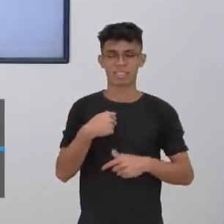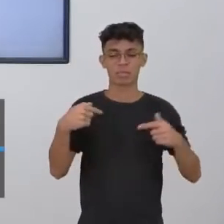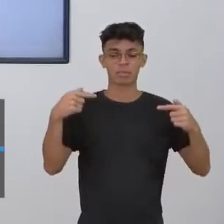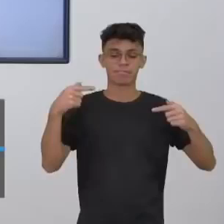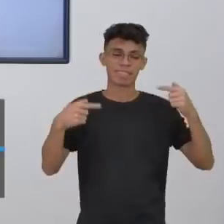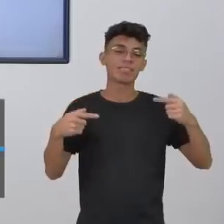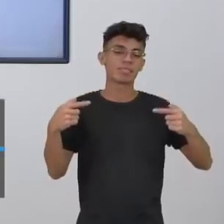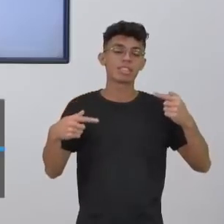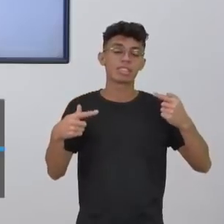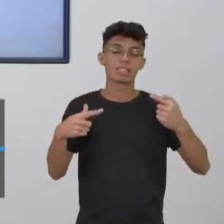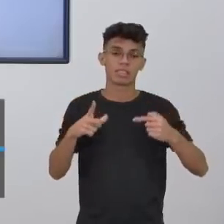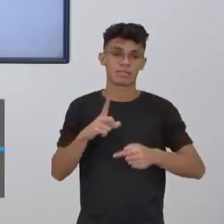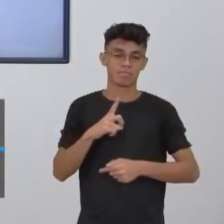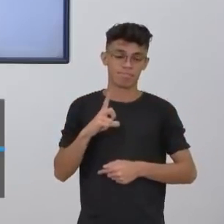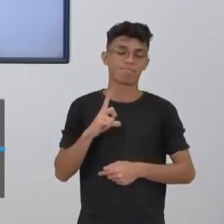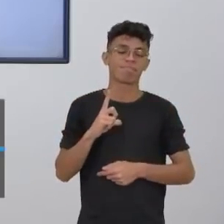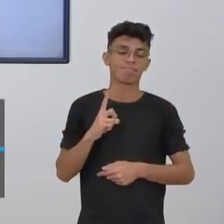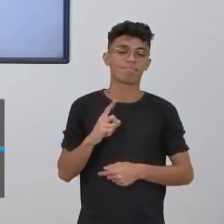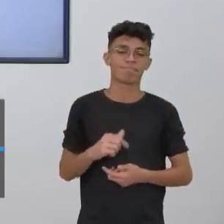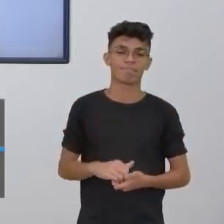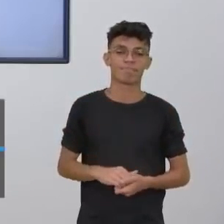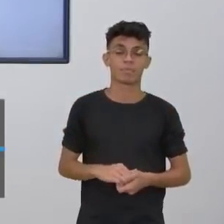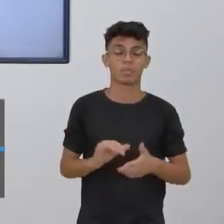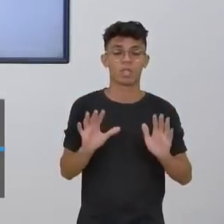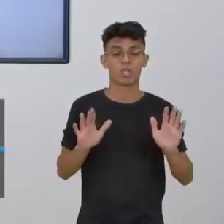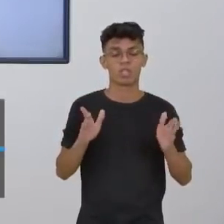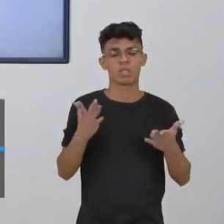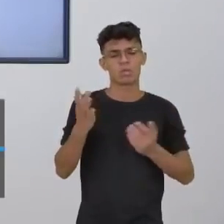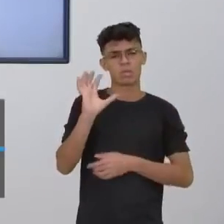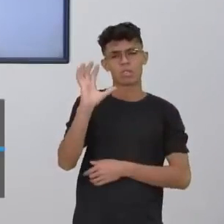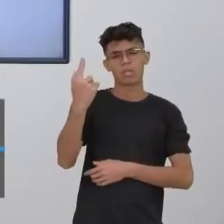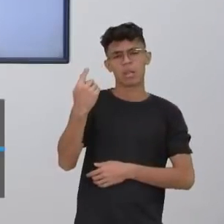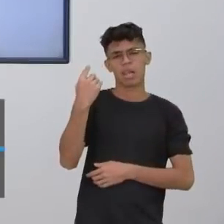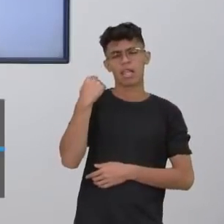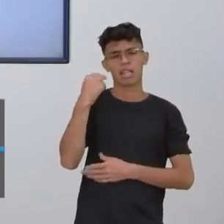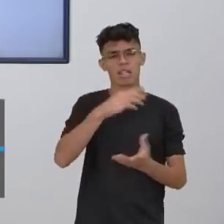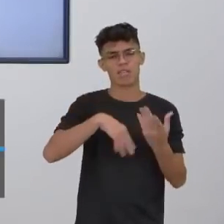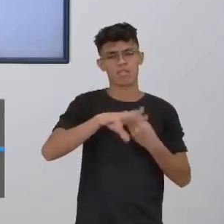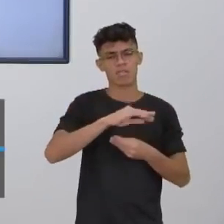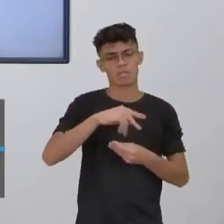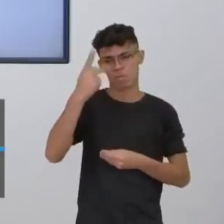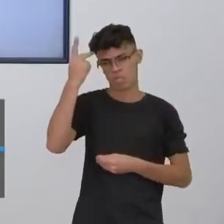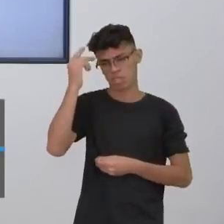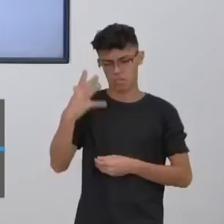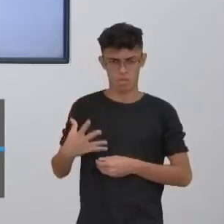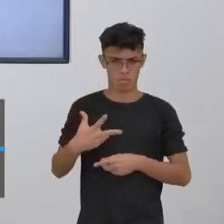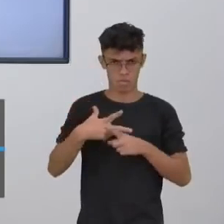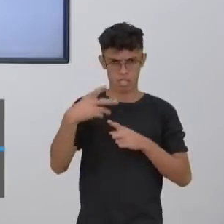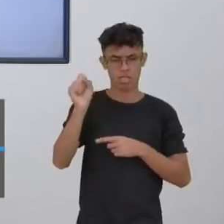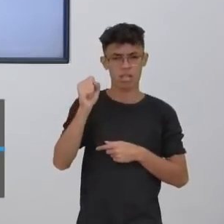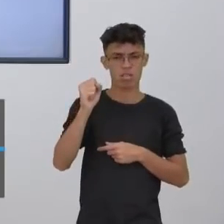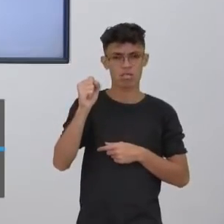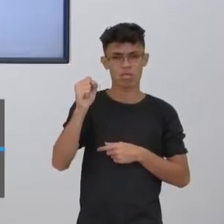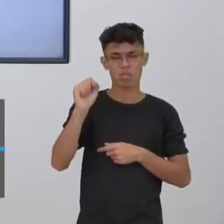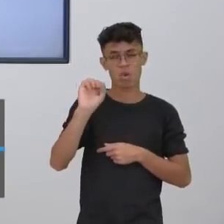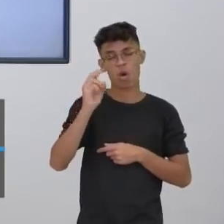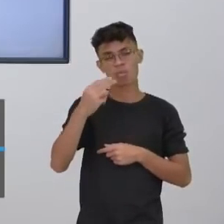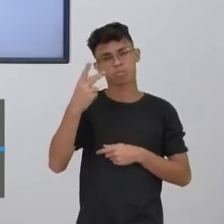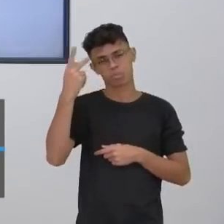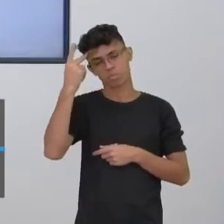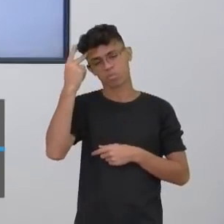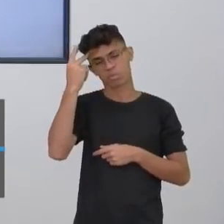o Getúlio Vargas. O que aconteceu, professora, nessa revolução? Os paulistas ganharam? Os paulistas